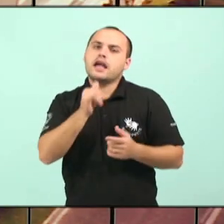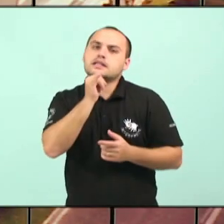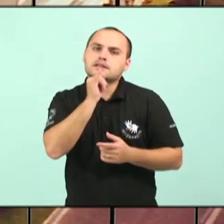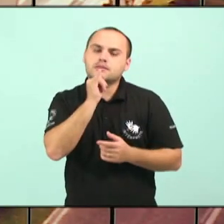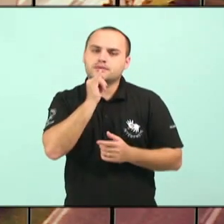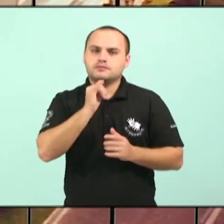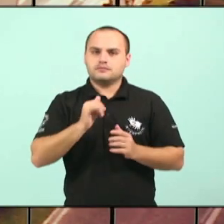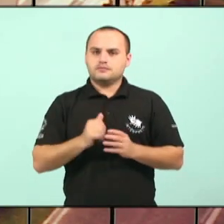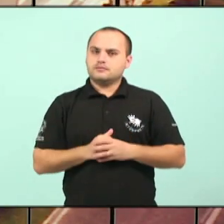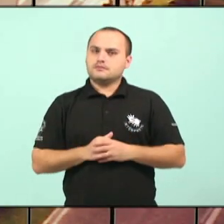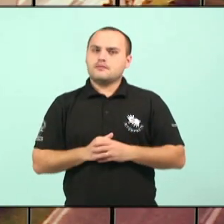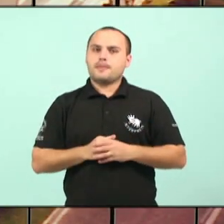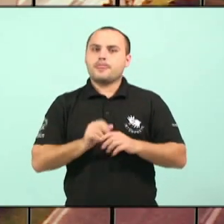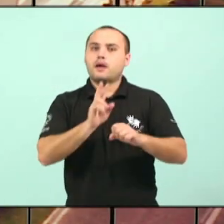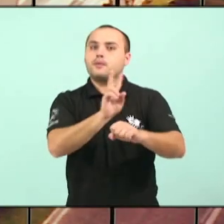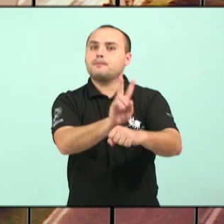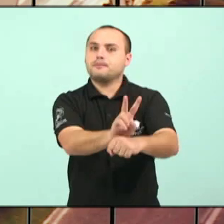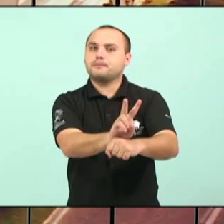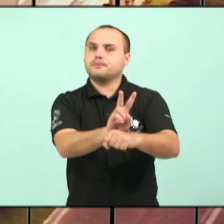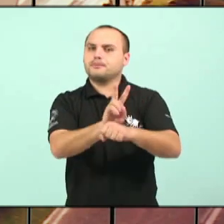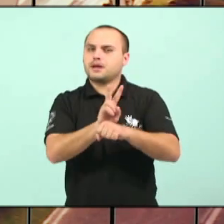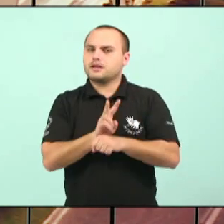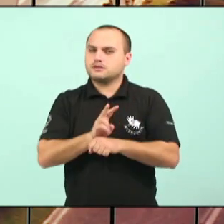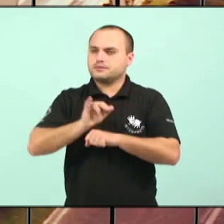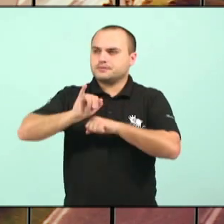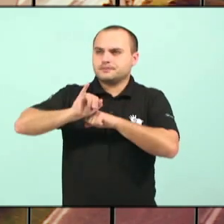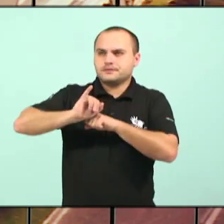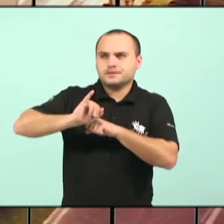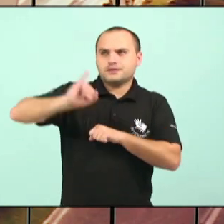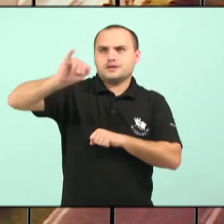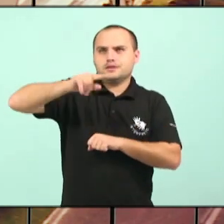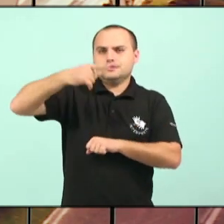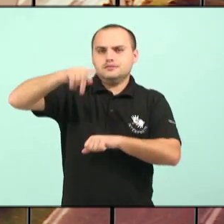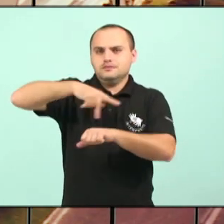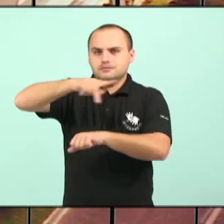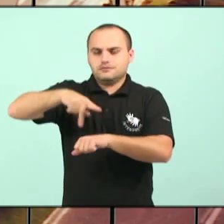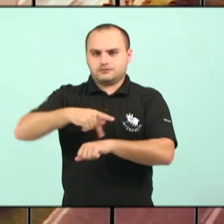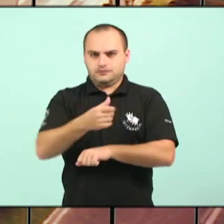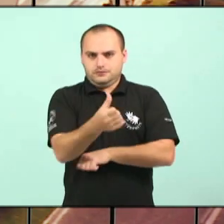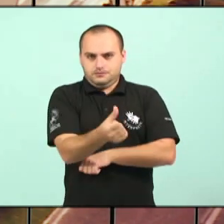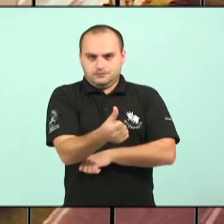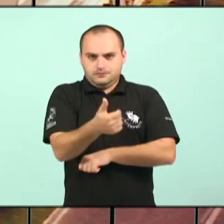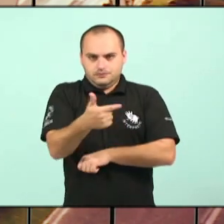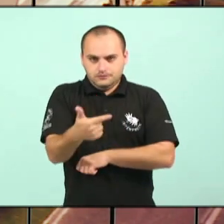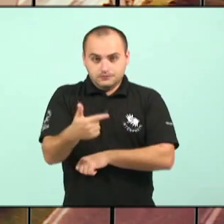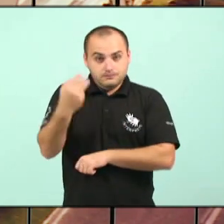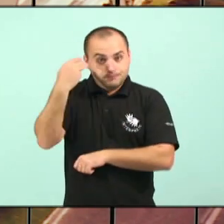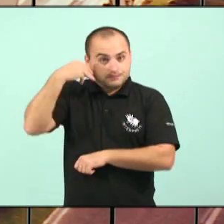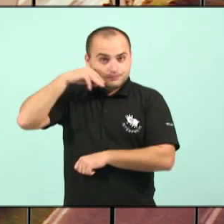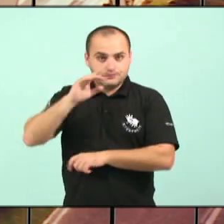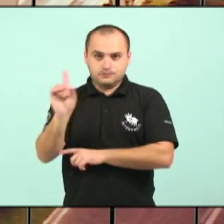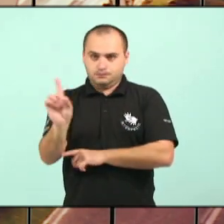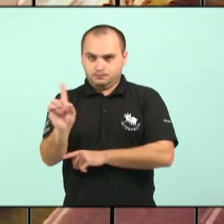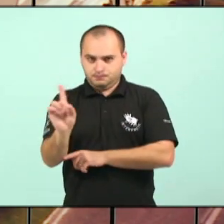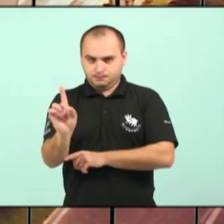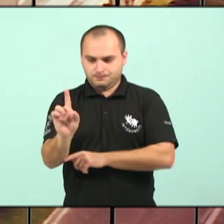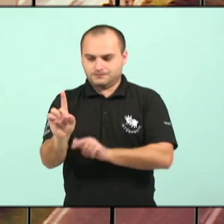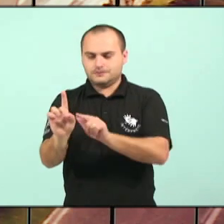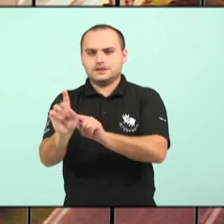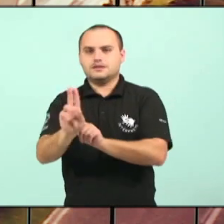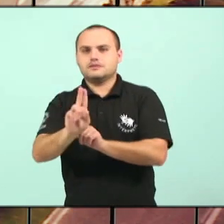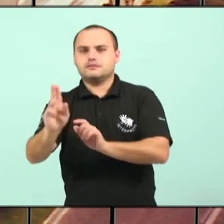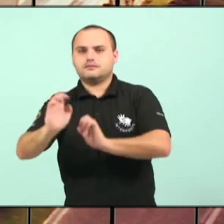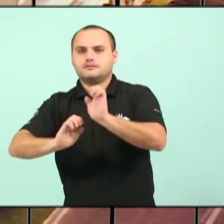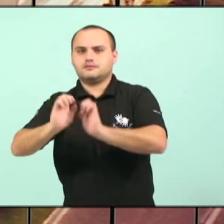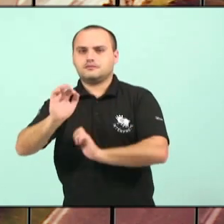ao empréstimo internacional, aqueles 62 milhões de dólares junto ao Fomplata, inclusive o